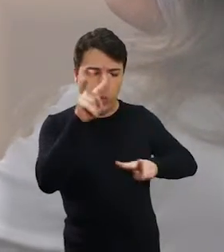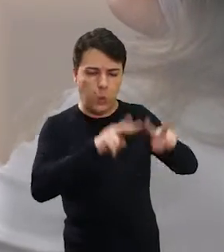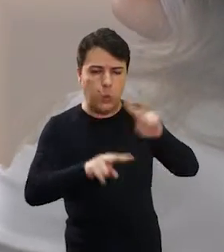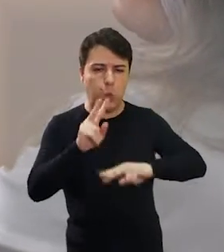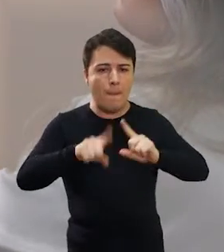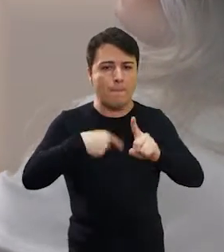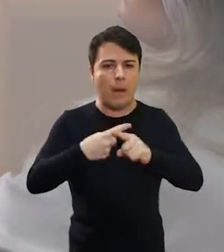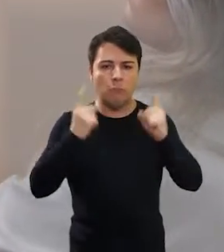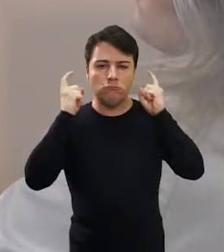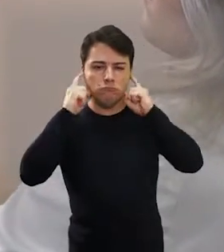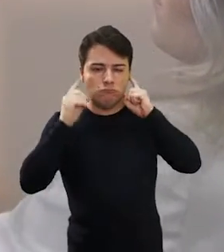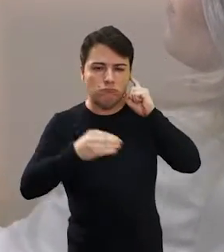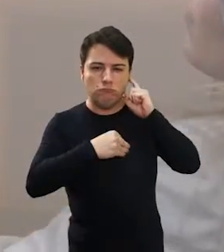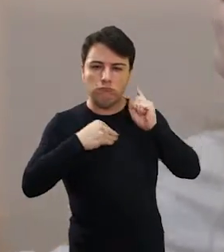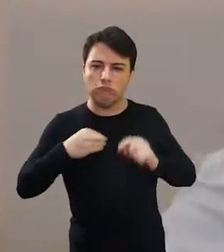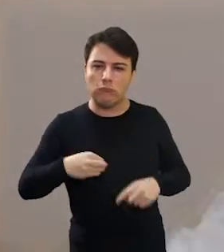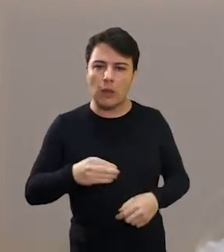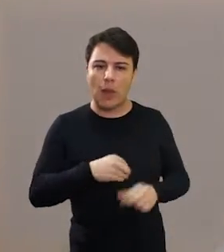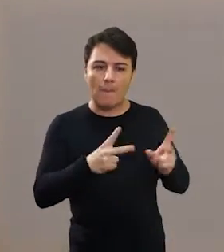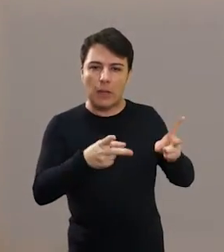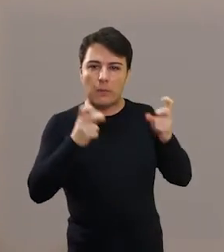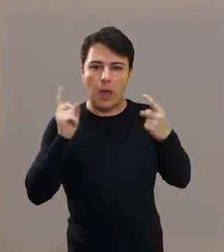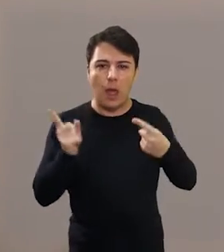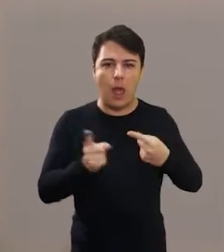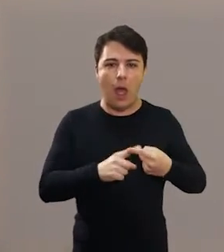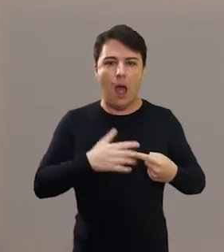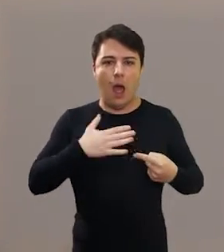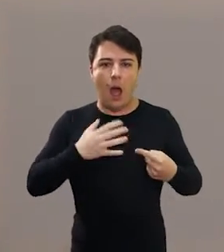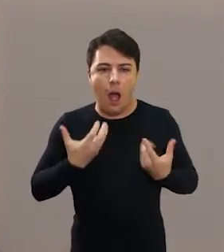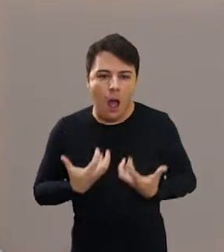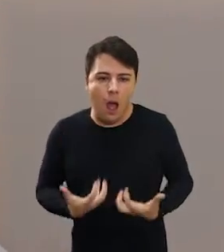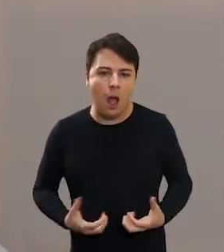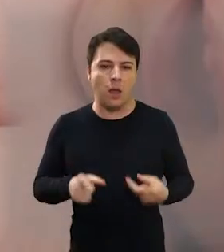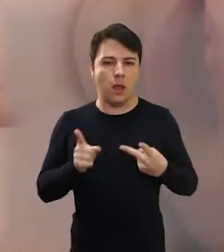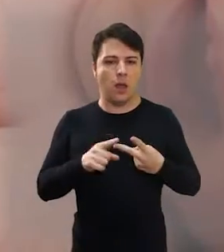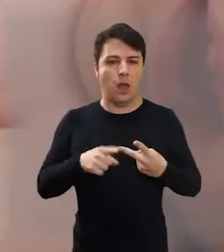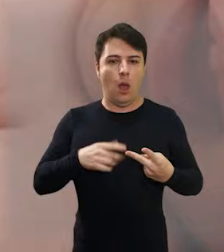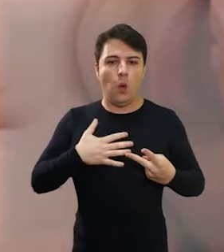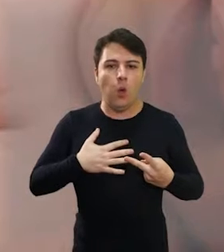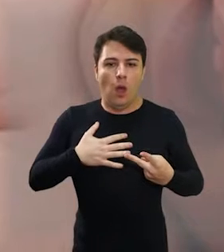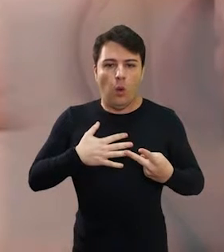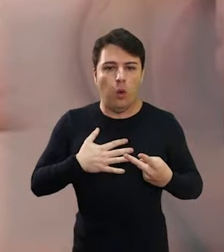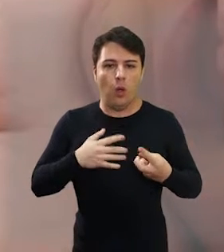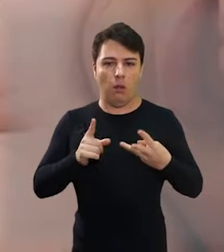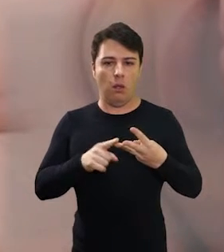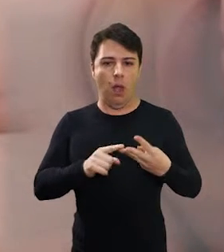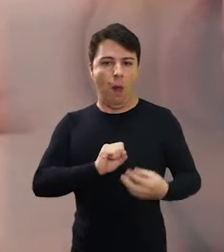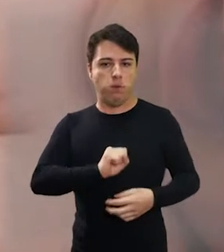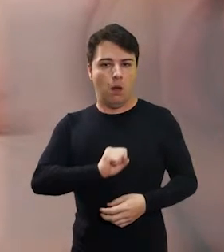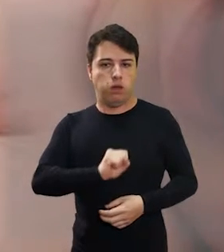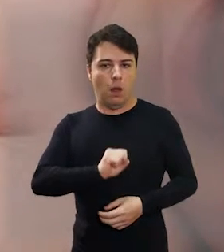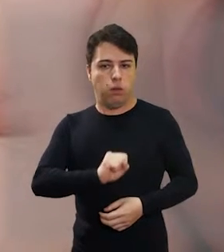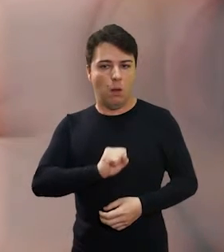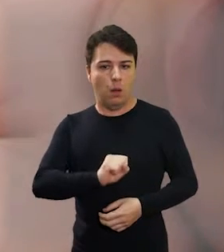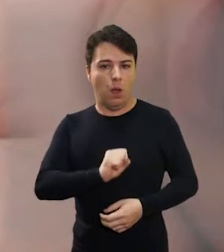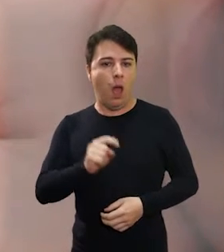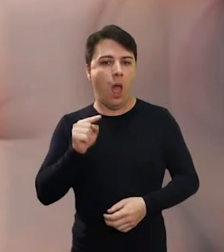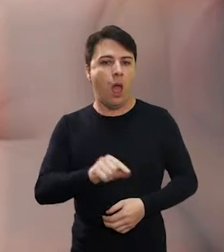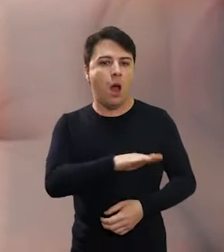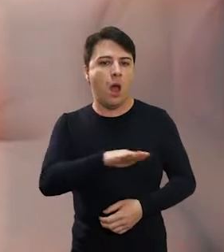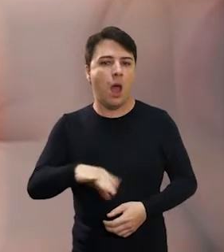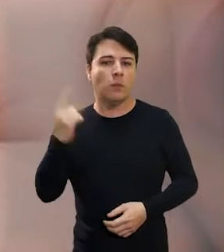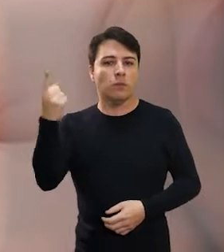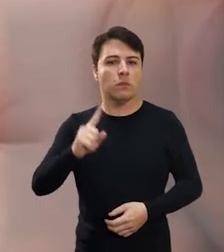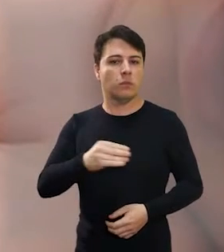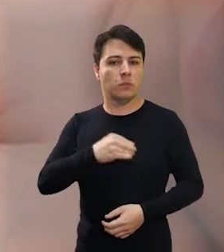partir do momento em que o médico tem a suspeita clínica, ou porque achou a criança muito cansada, ou o coração muito acelerado, ou houve